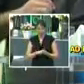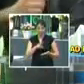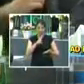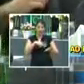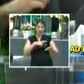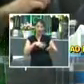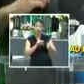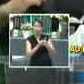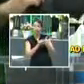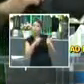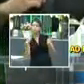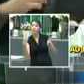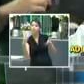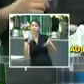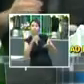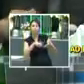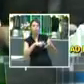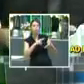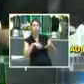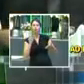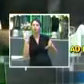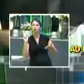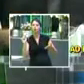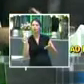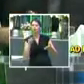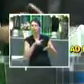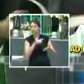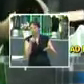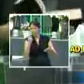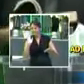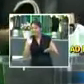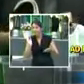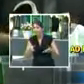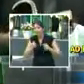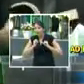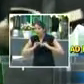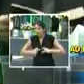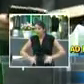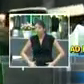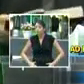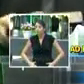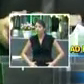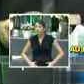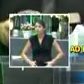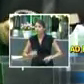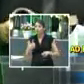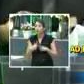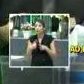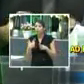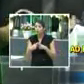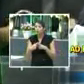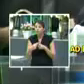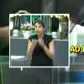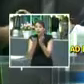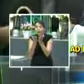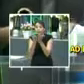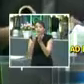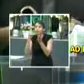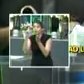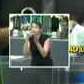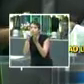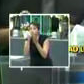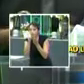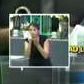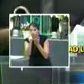Versículo 3 diz assim: Vós já estáis limpos por causa da palavra que eu vos tenho falado.